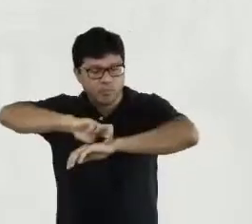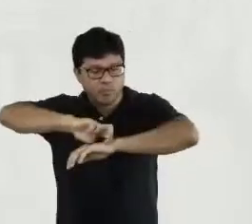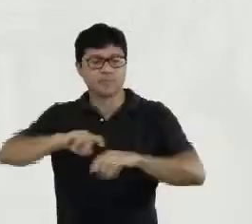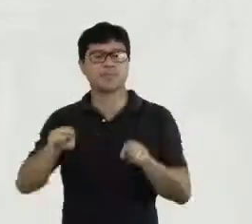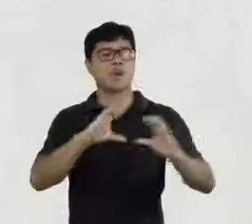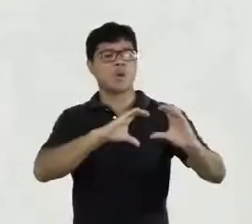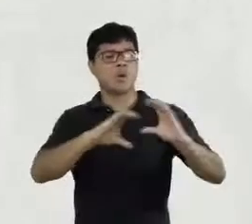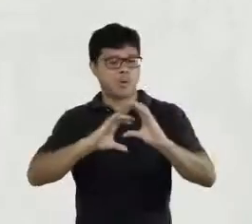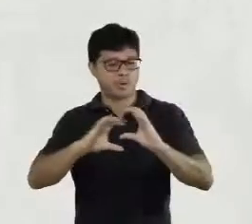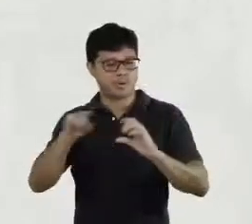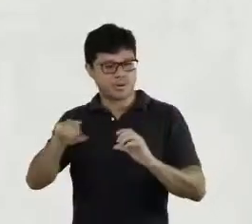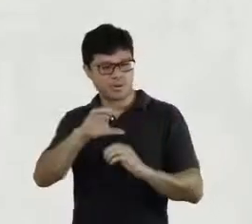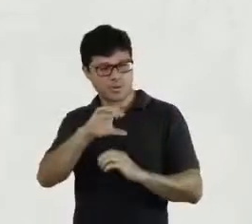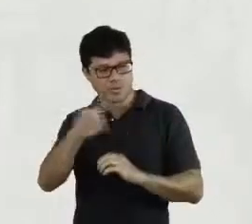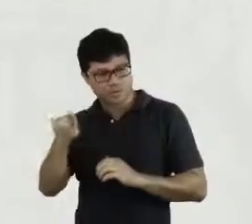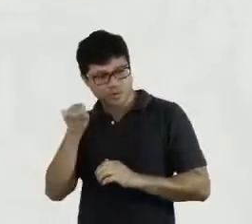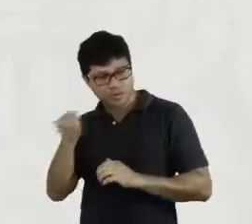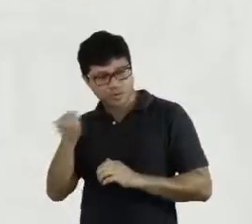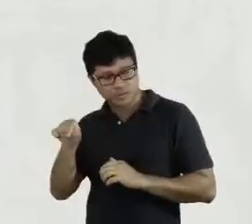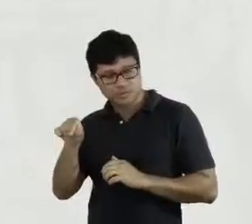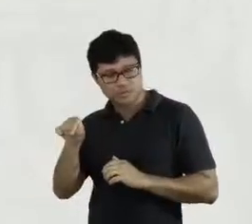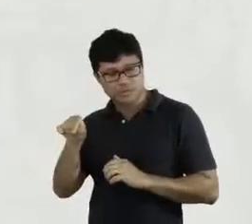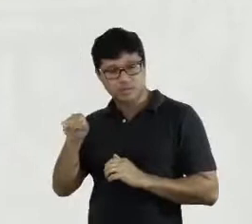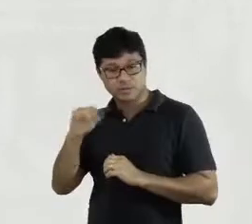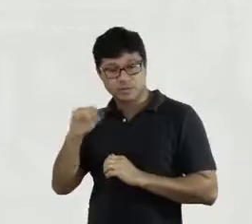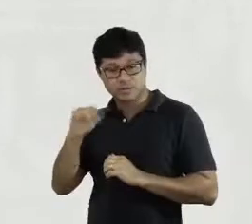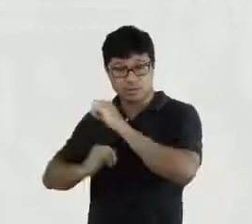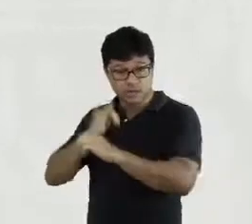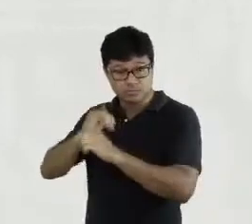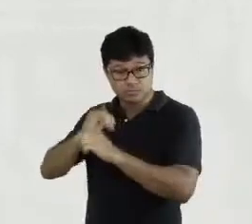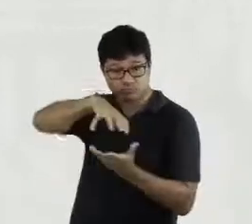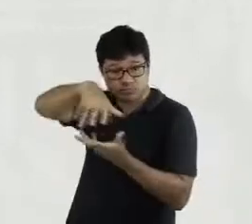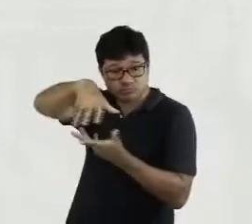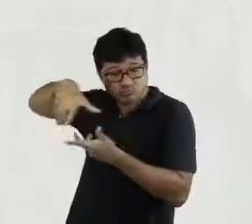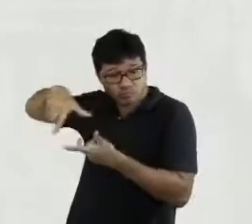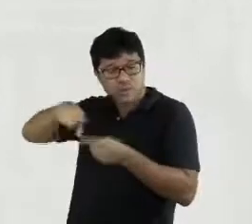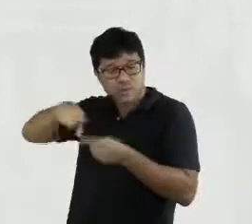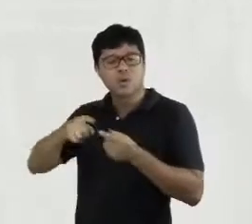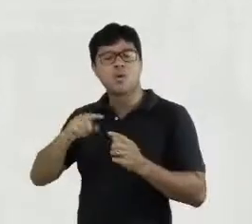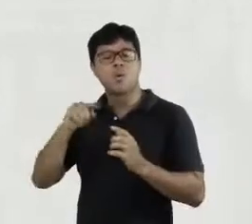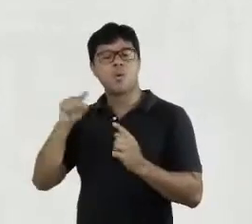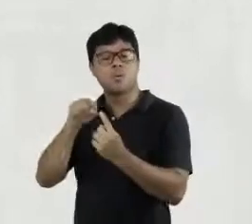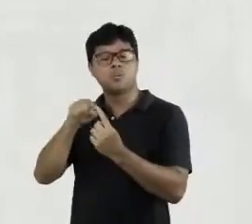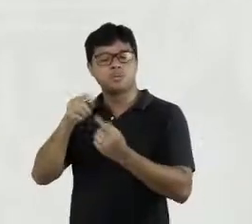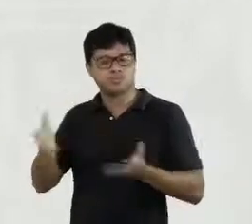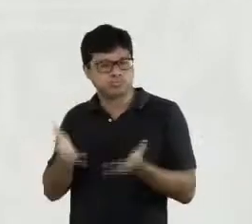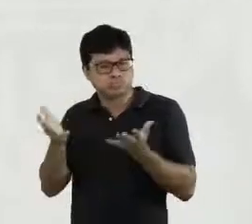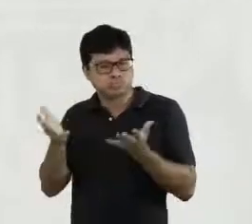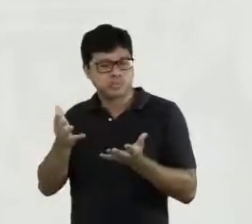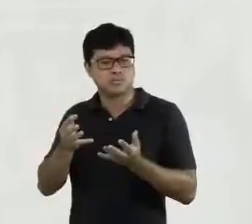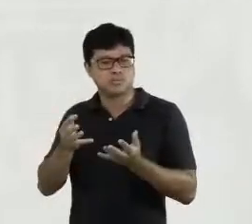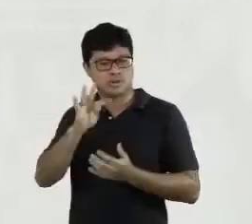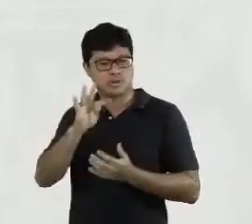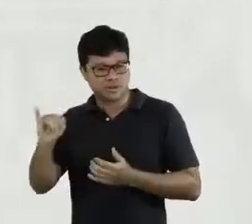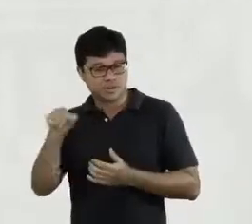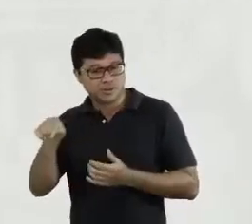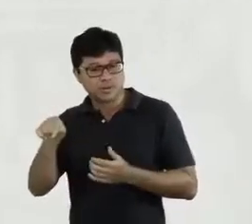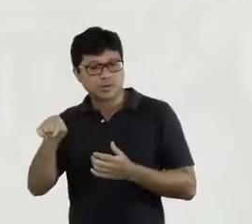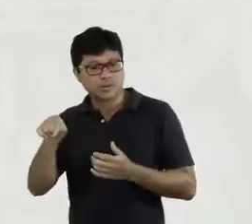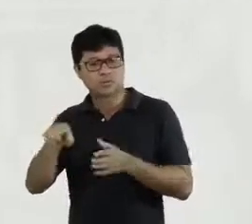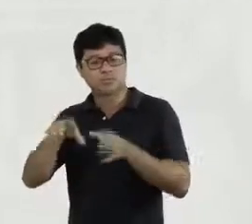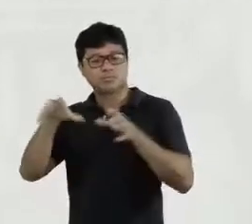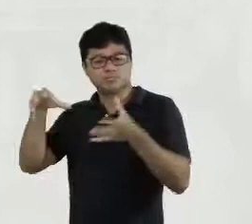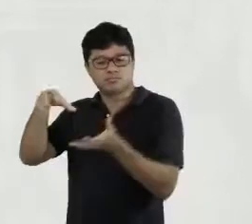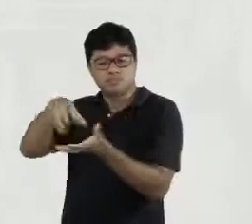atualmente coordena o Convênio de Pesquisa Internacional e Interinstitucional que visa o desenvolvimento de tecnologia blockchain entre os